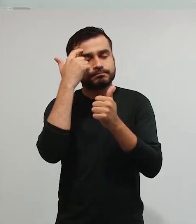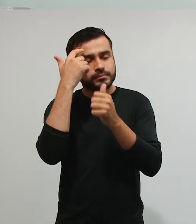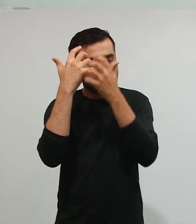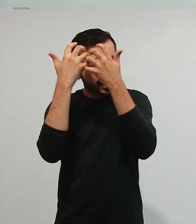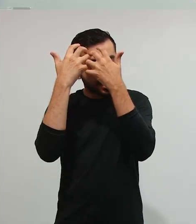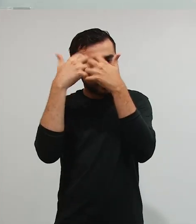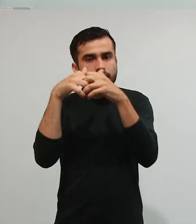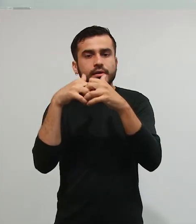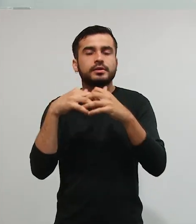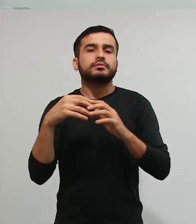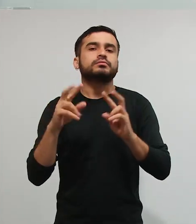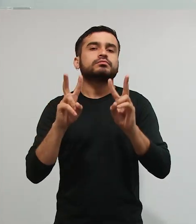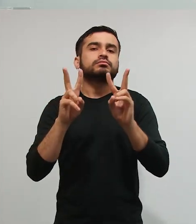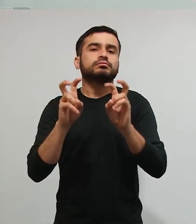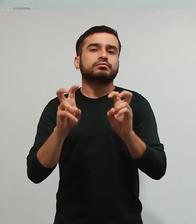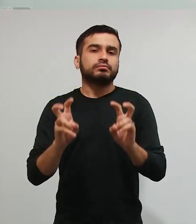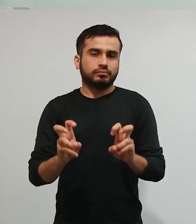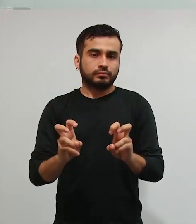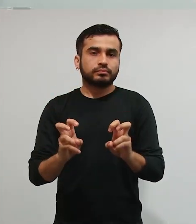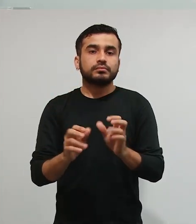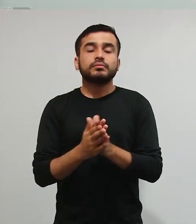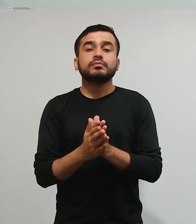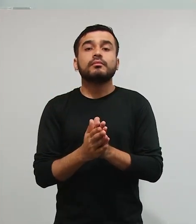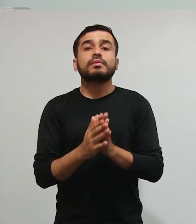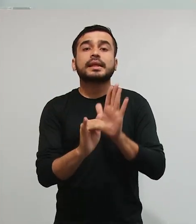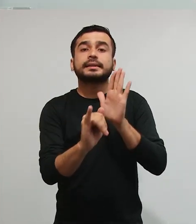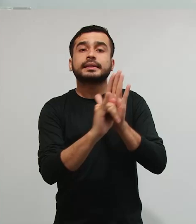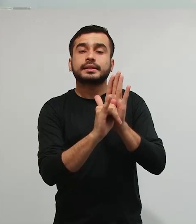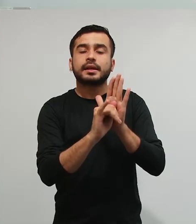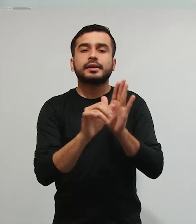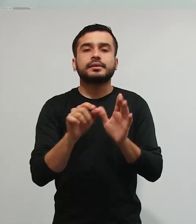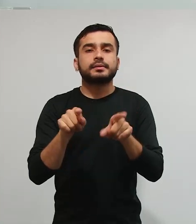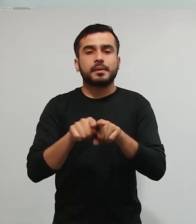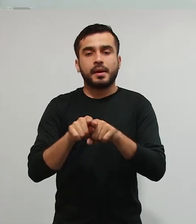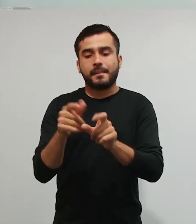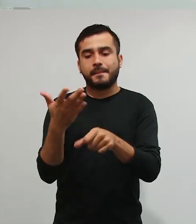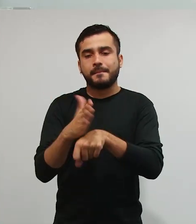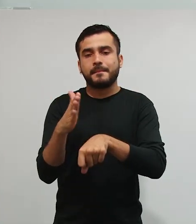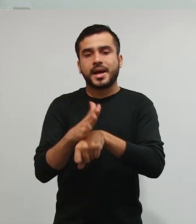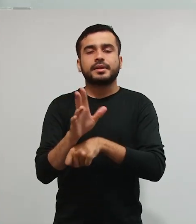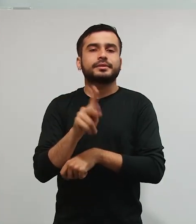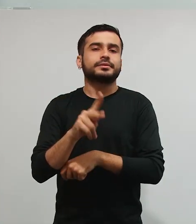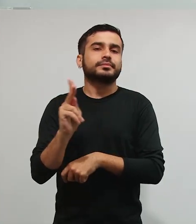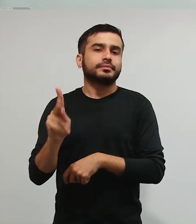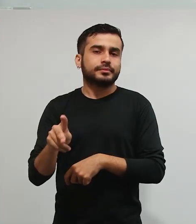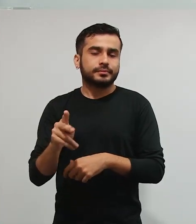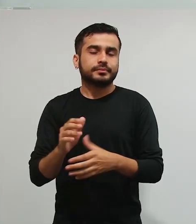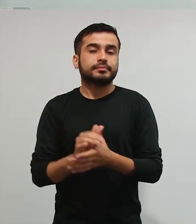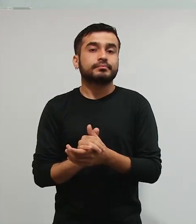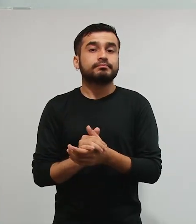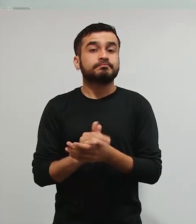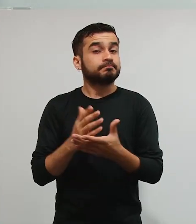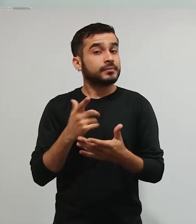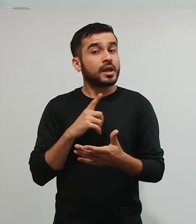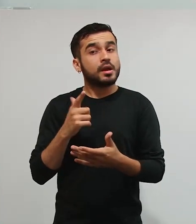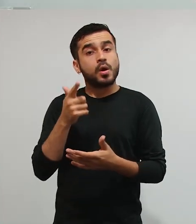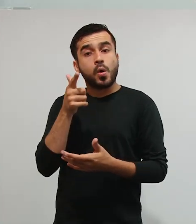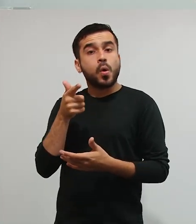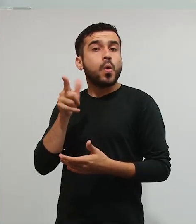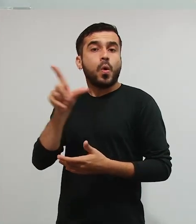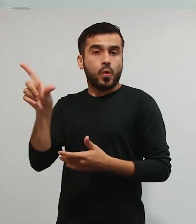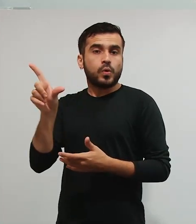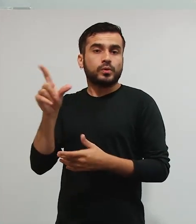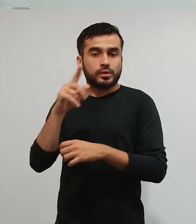reflexão da temática, né? Na qual é a temática? Identidade e prática docente. E alguns